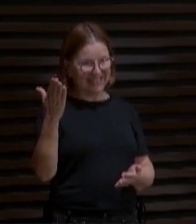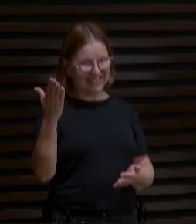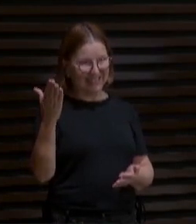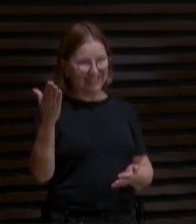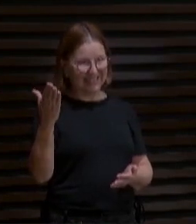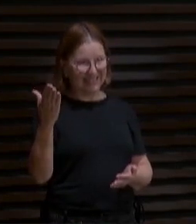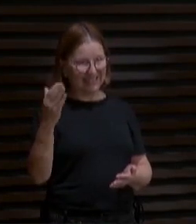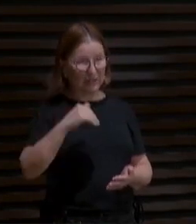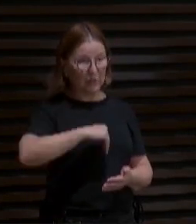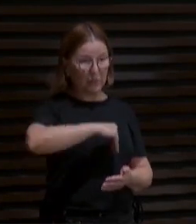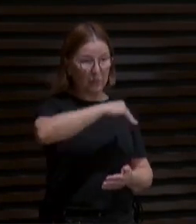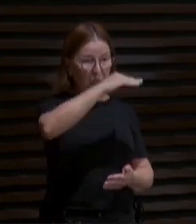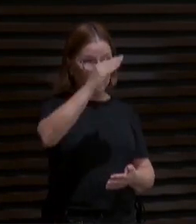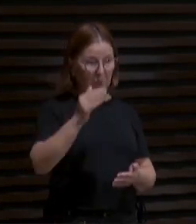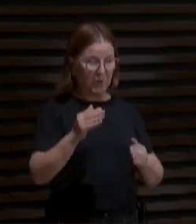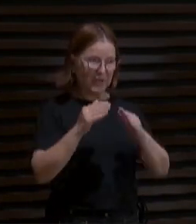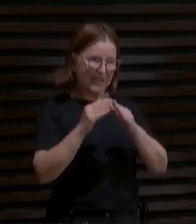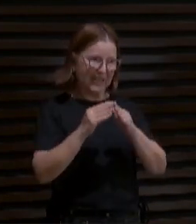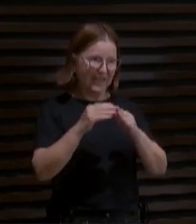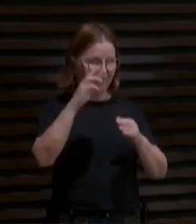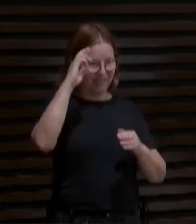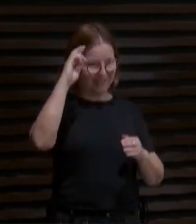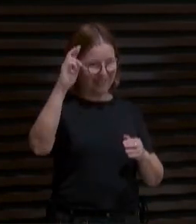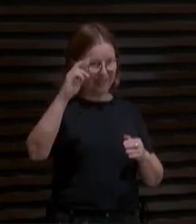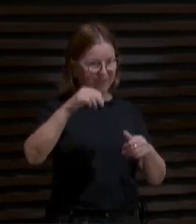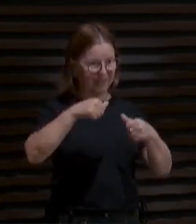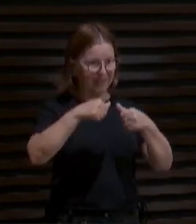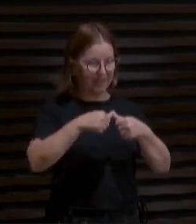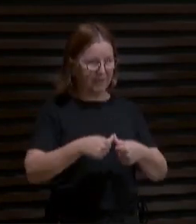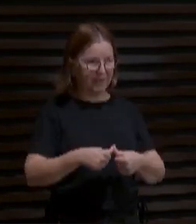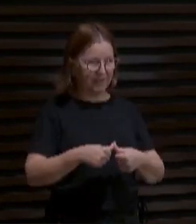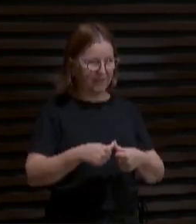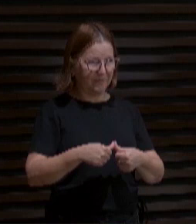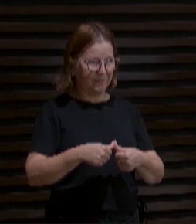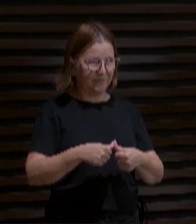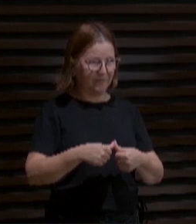o monte da casa do Senhor será estabelecido no cimo,